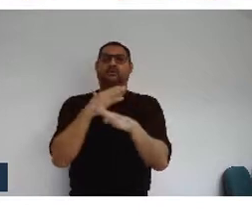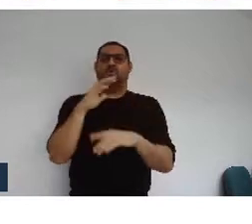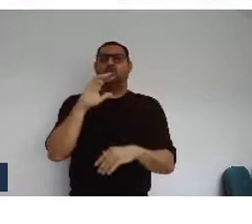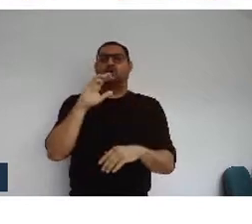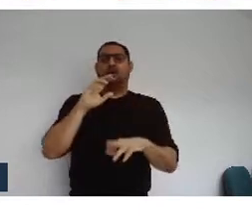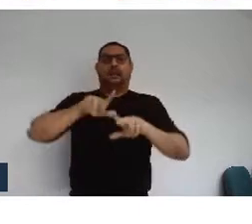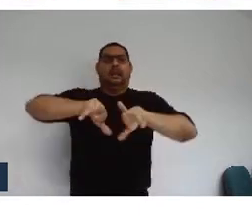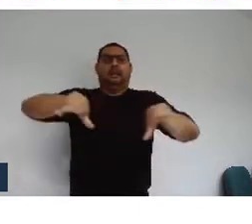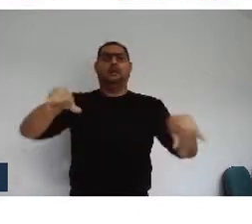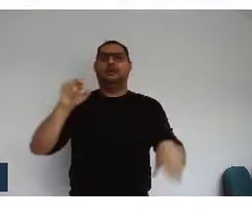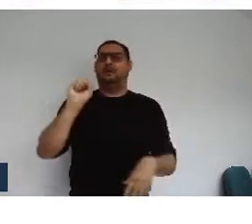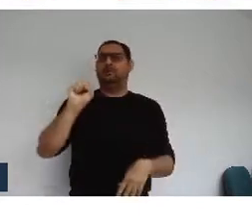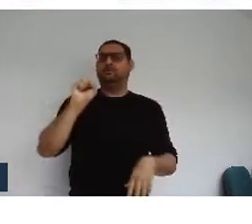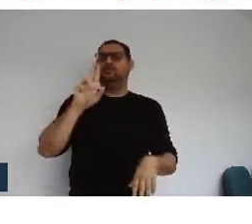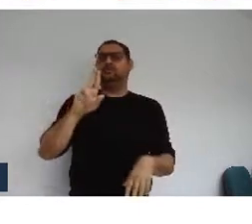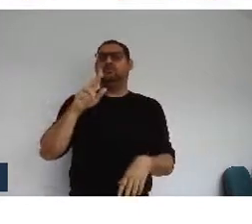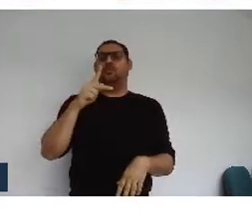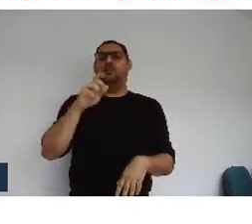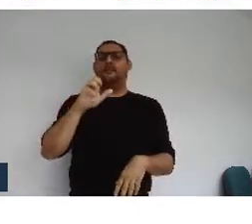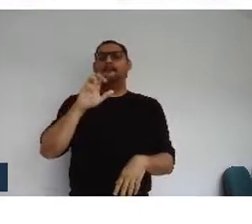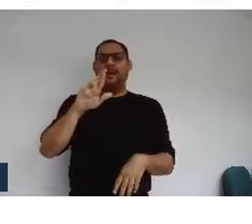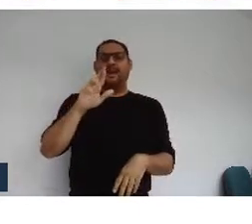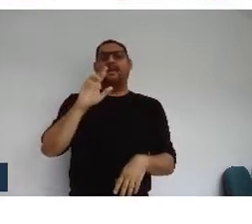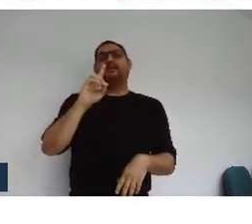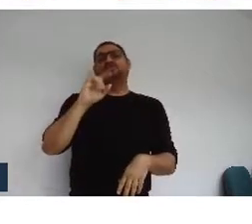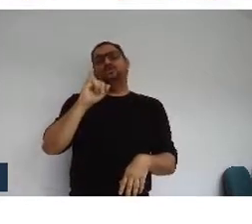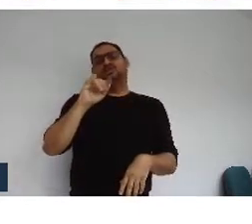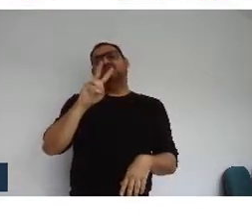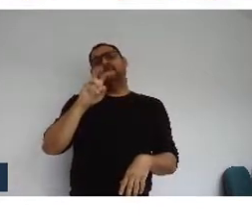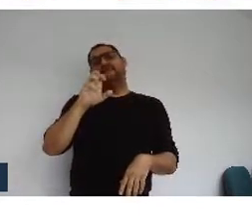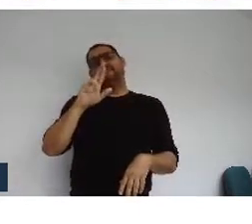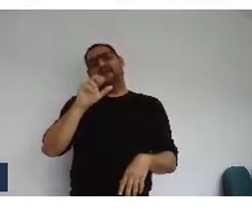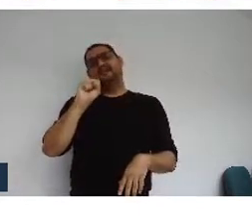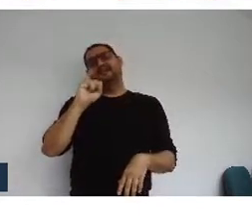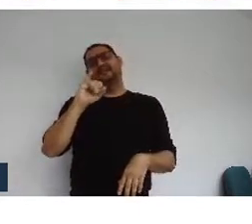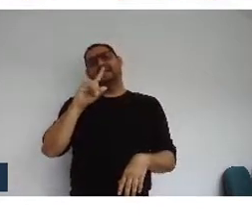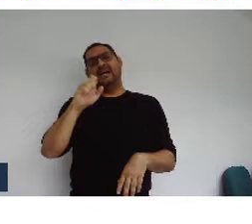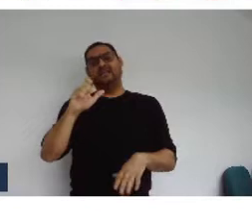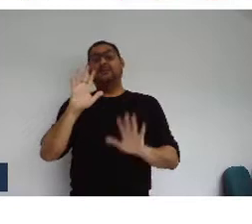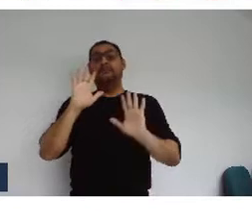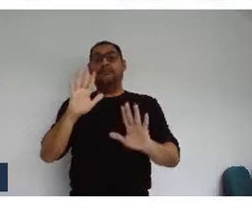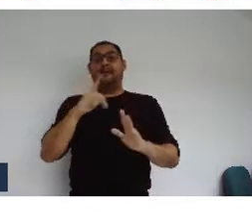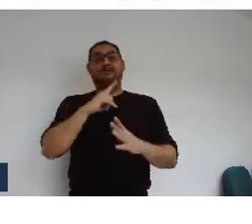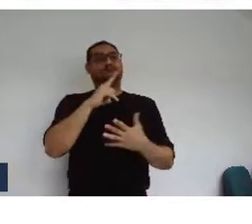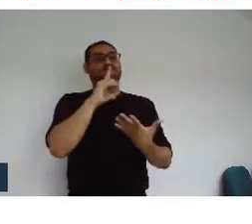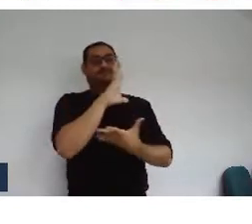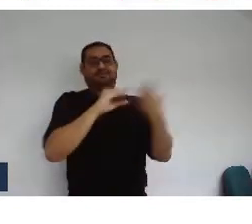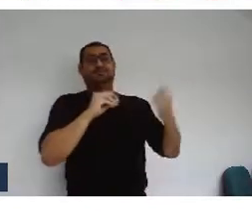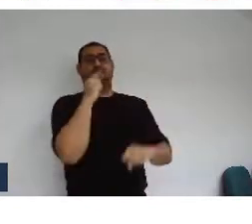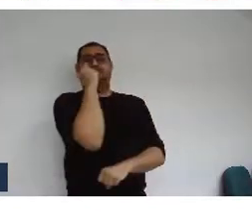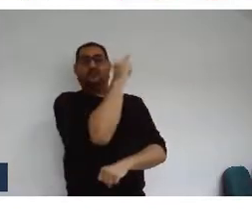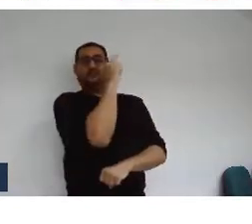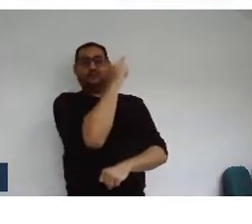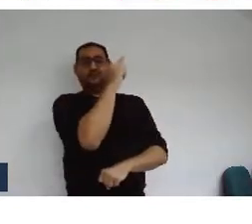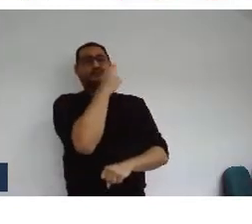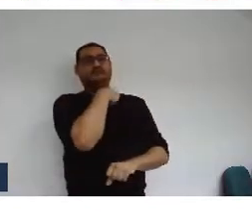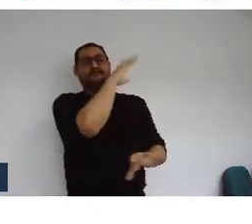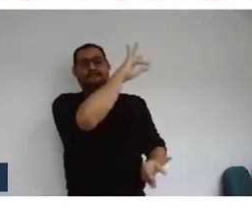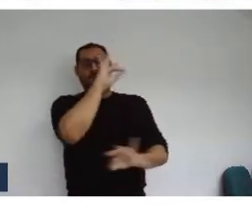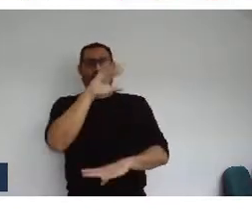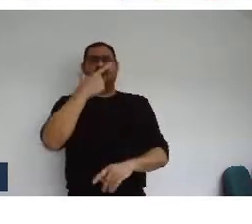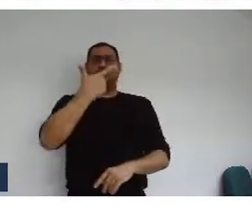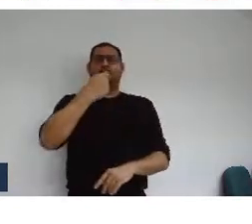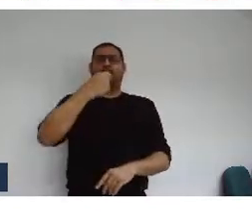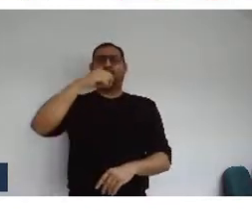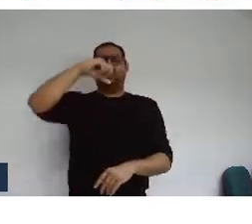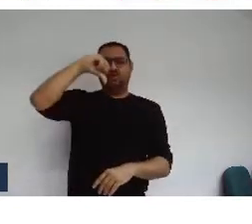superdiversidade. Mas é no trabalho de Shohame e Waxman, já em